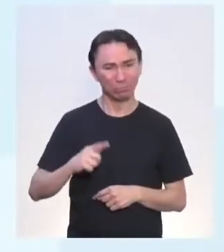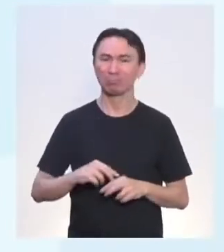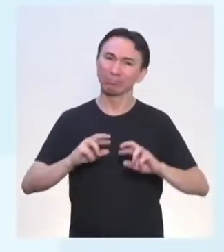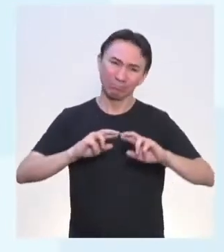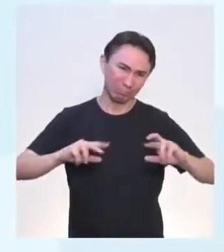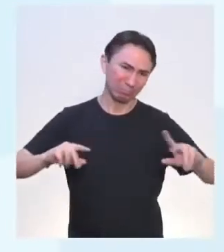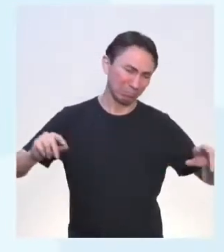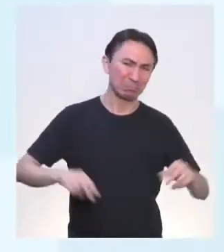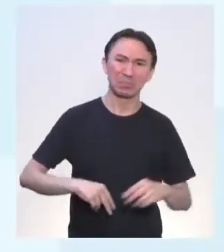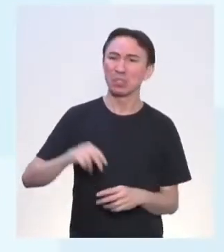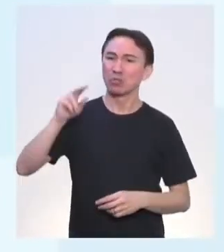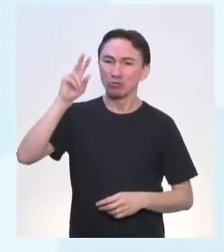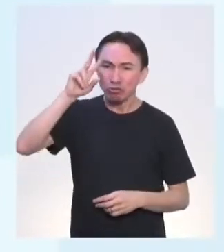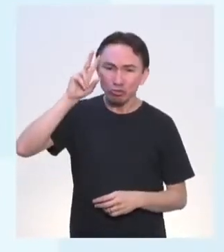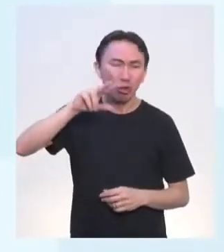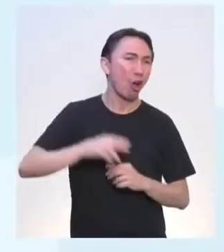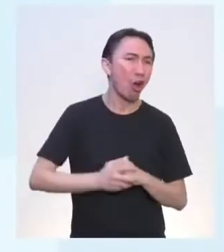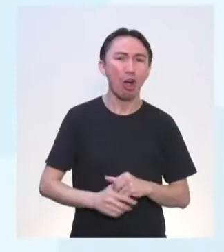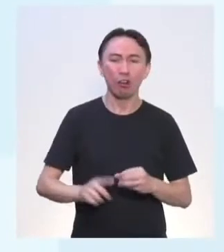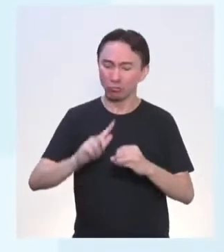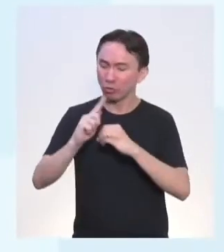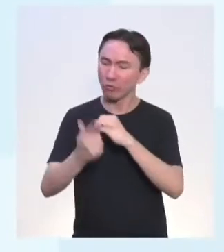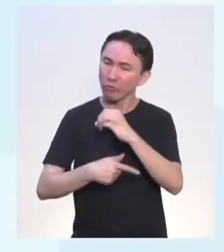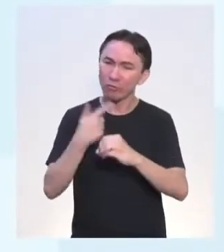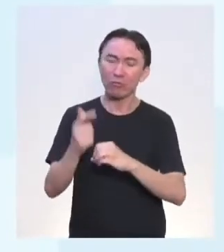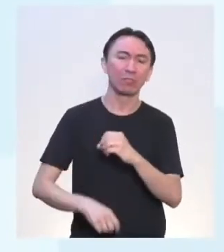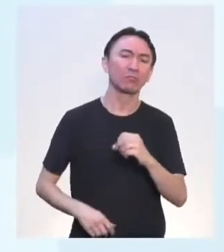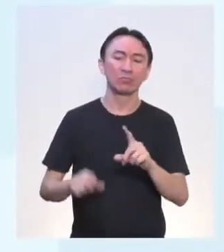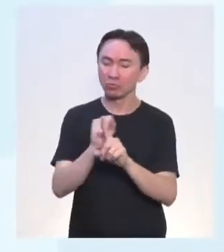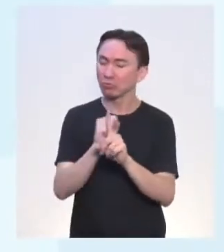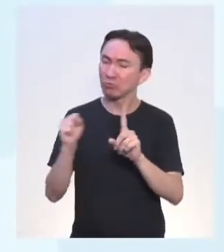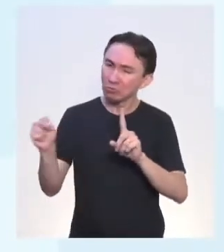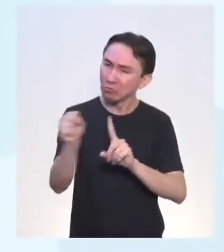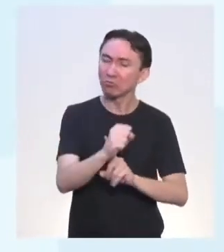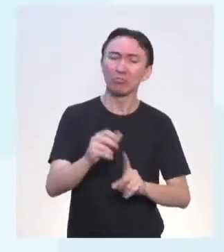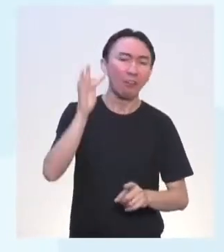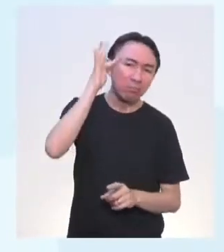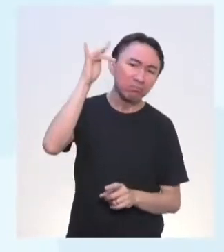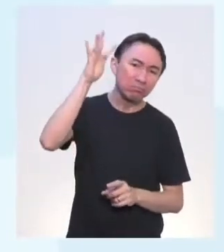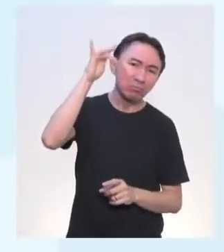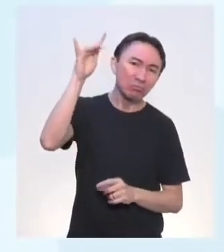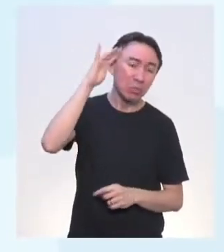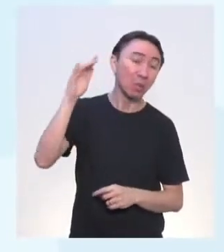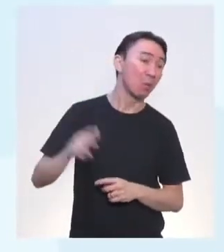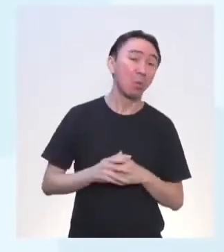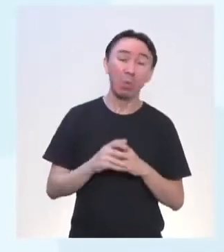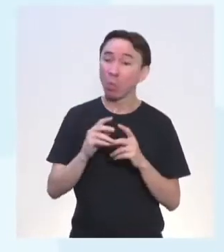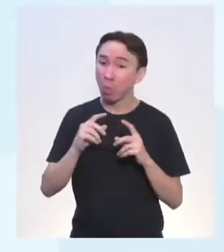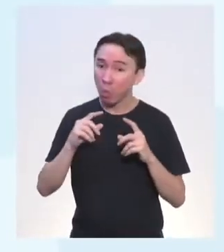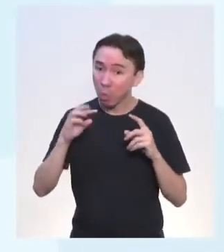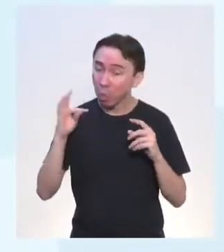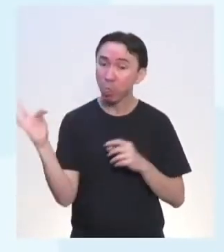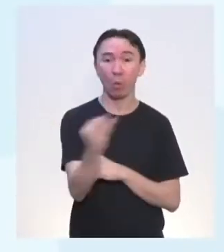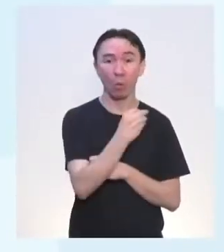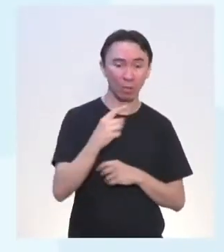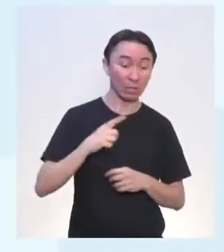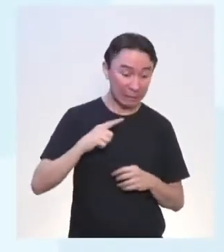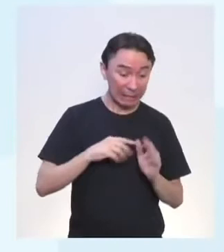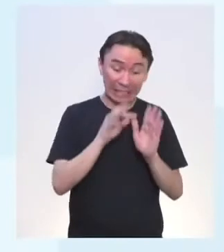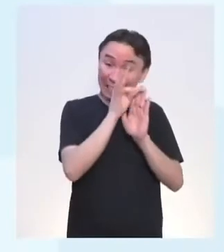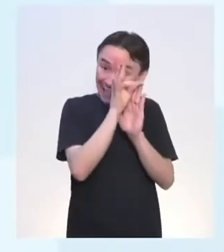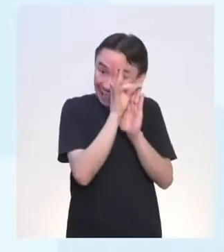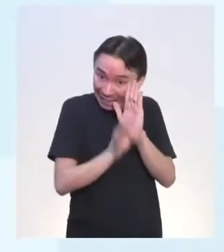História, geografia, sociologia, filosofia. Normalmente, todas as disciplinas que trabalham com algum tipo de texto,